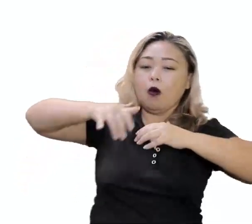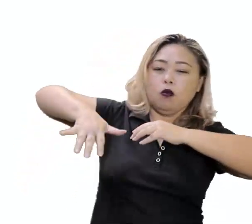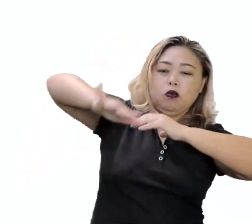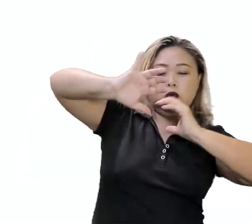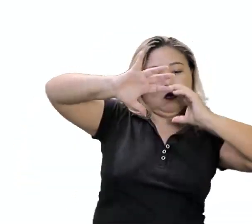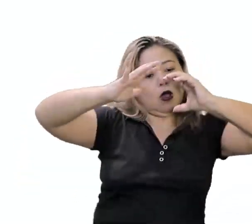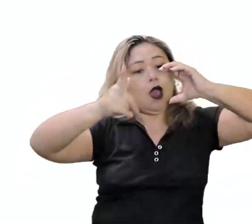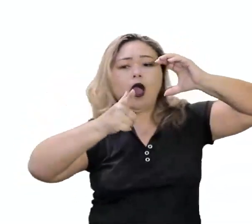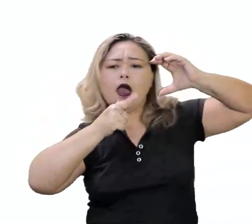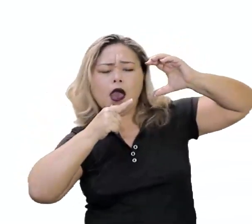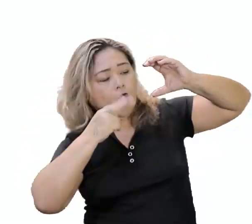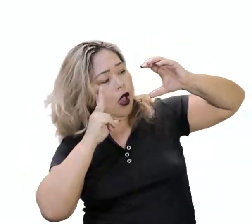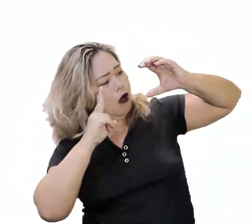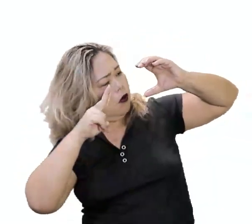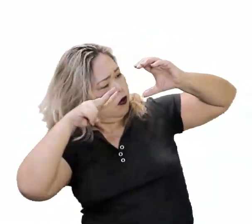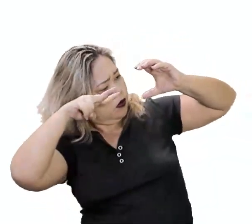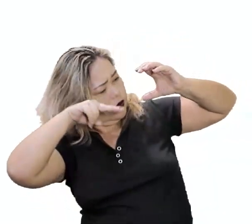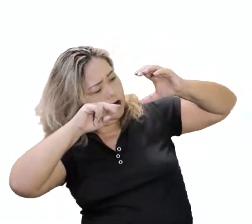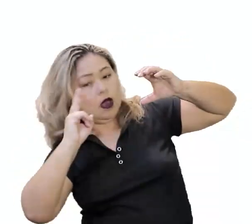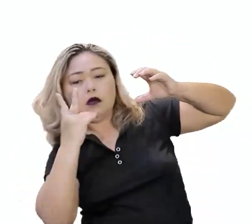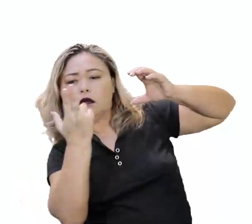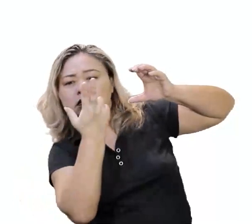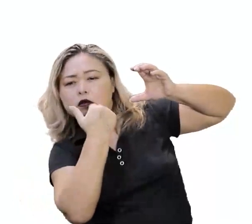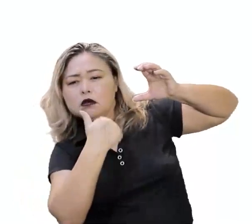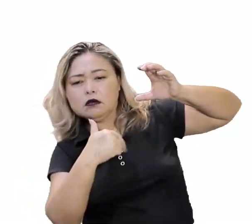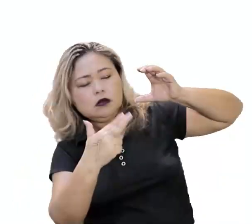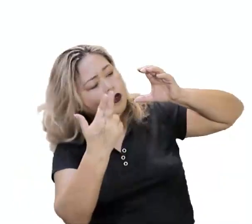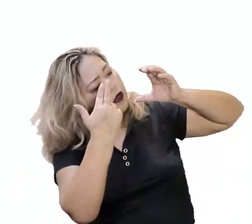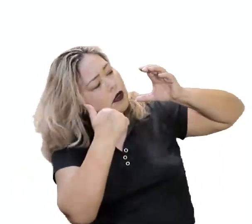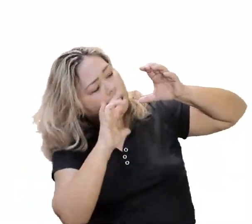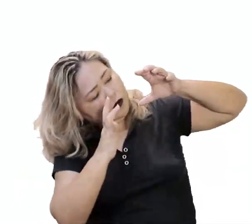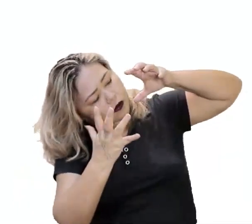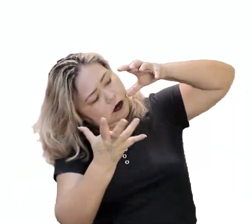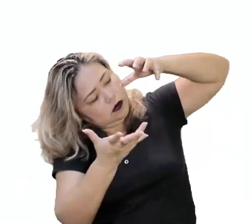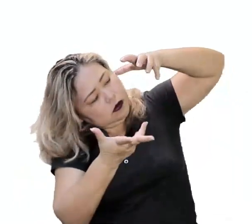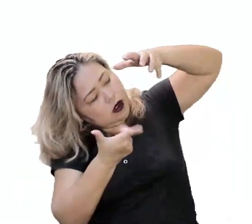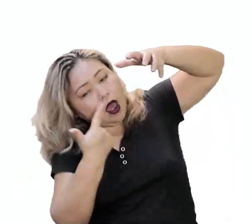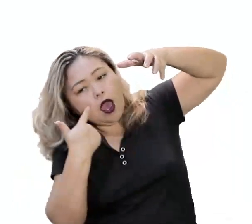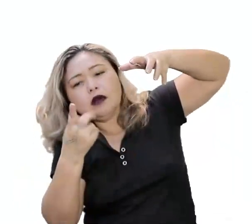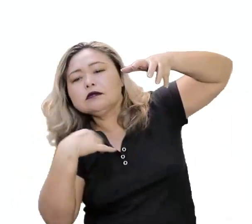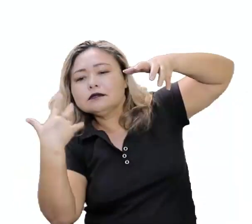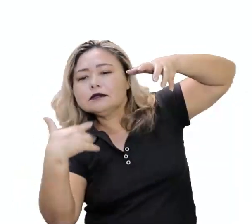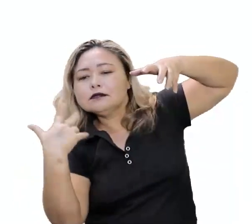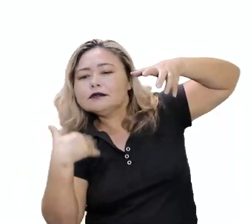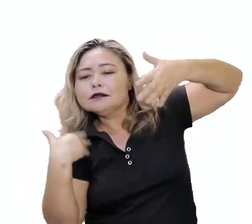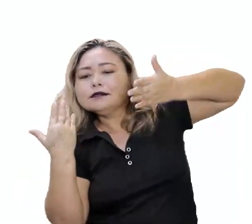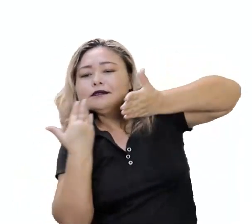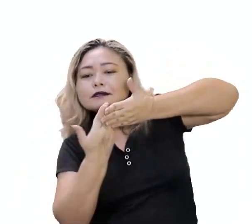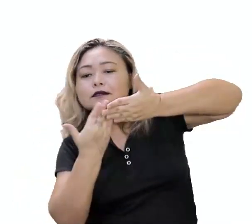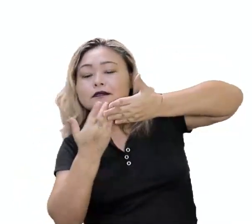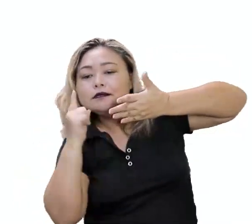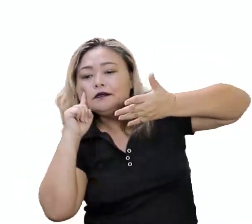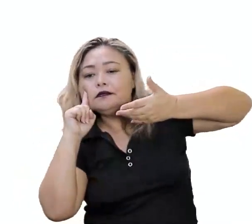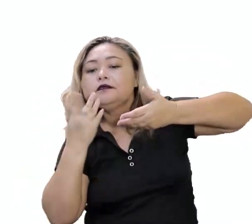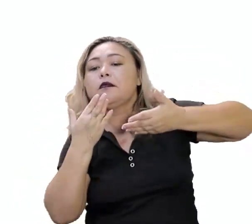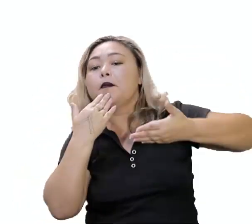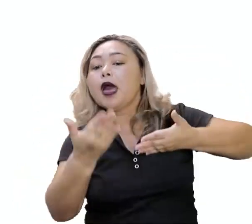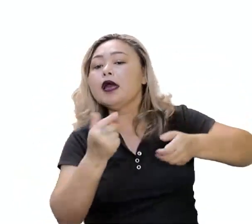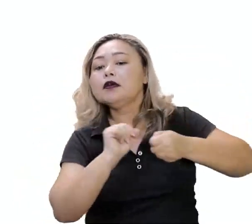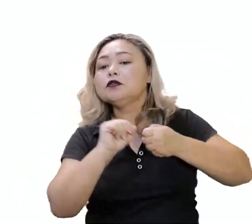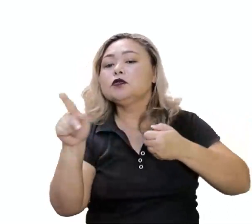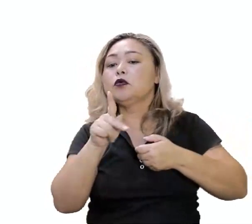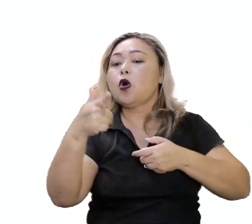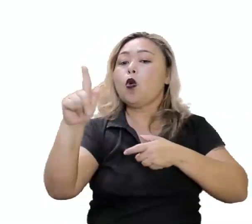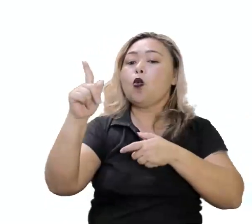em nosso planeta. Realmente, quando a gente vai fazer um desenho, né, desde quando a gente está lá nas primeiras fases de estudo, a professora